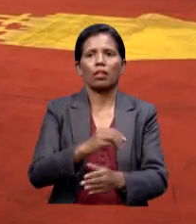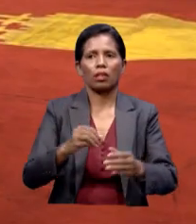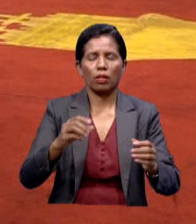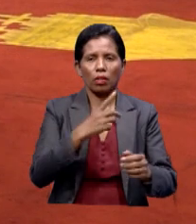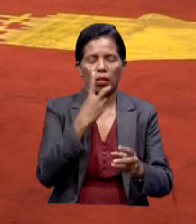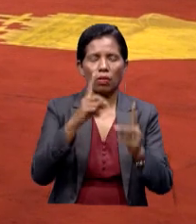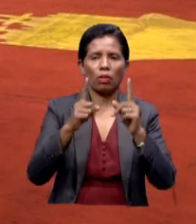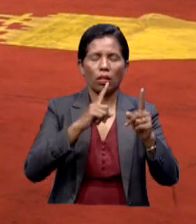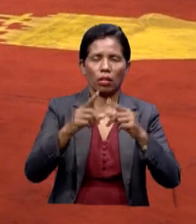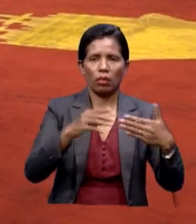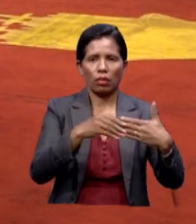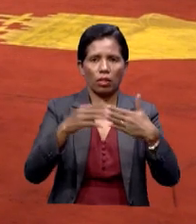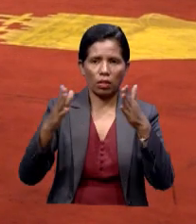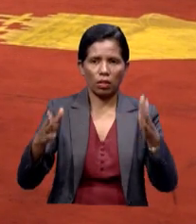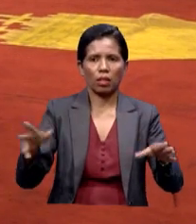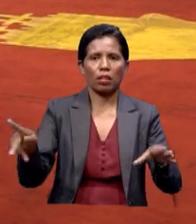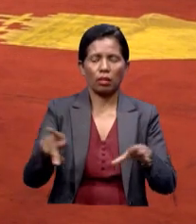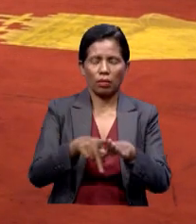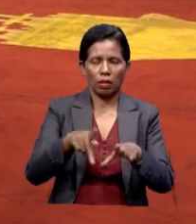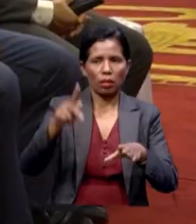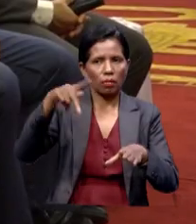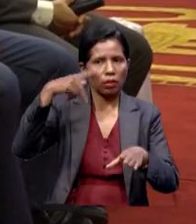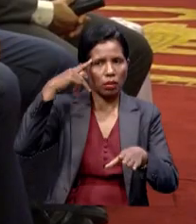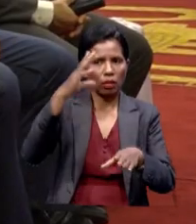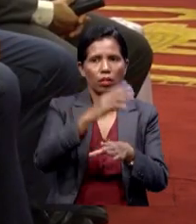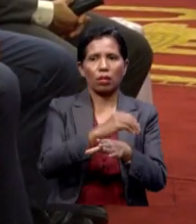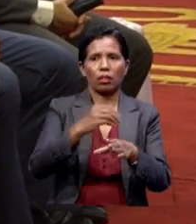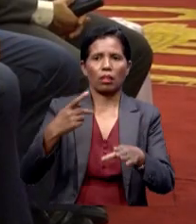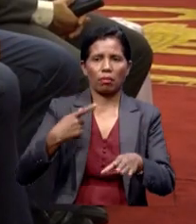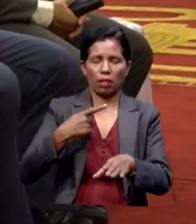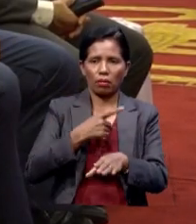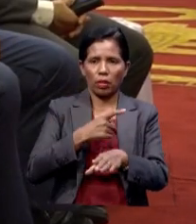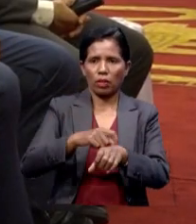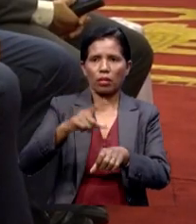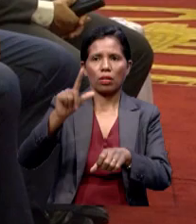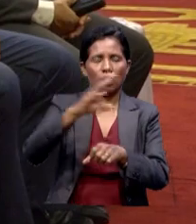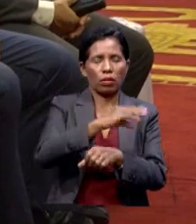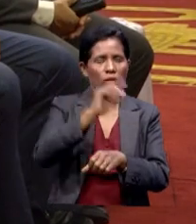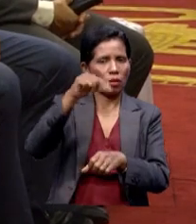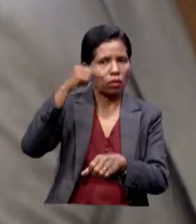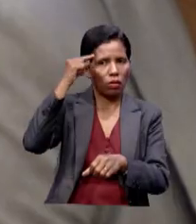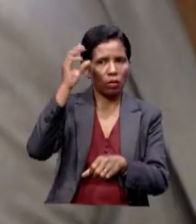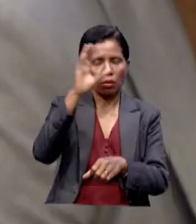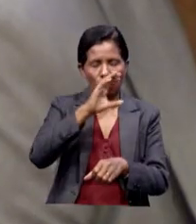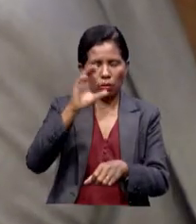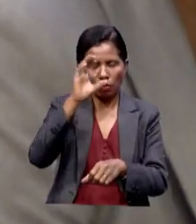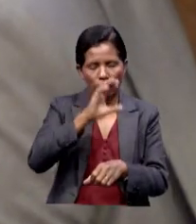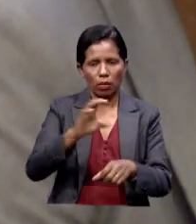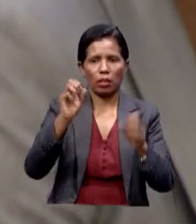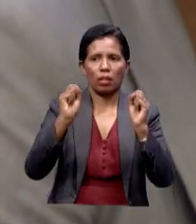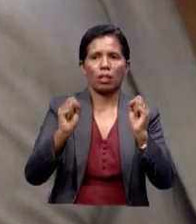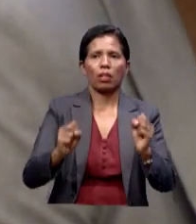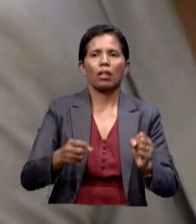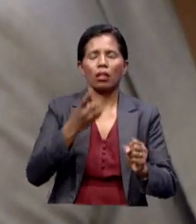consulta ho líder sira Partido político nebe assento e a Parlamento Nacional no governo onde busca consenso ato